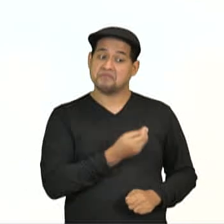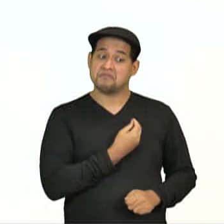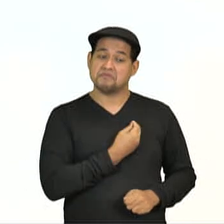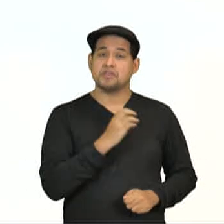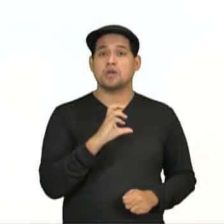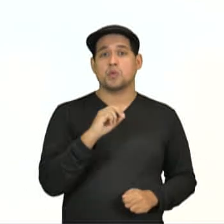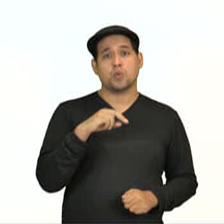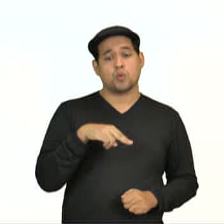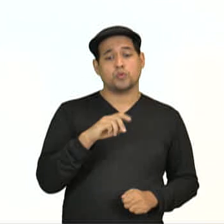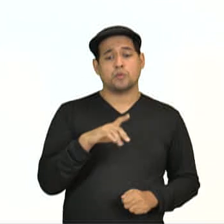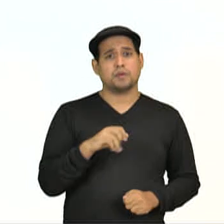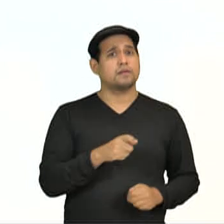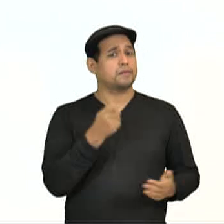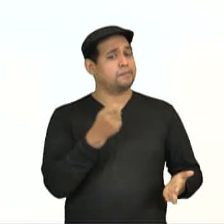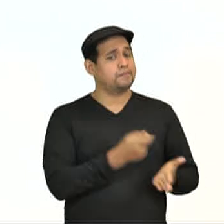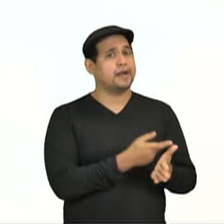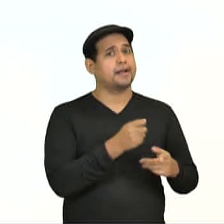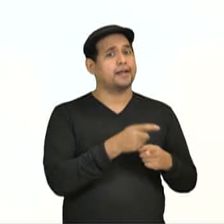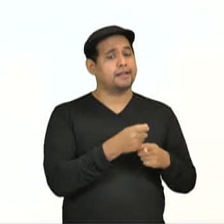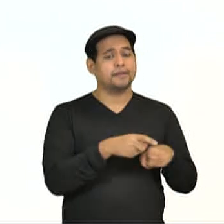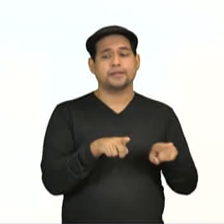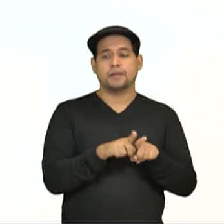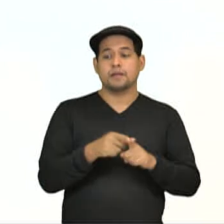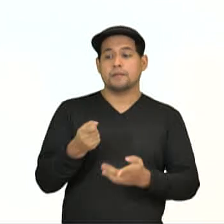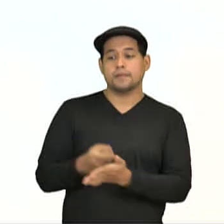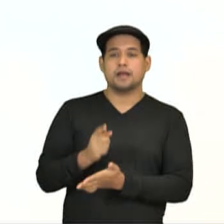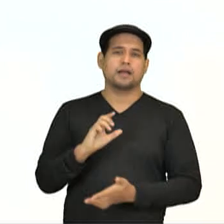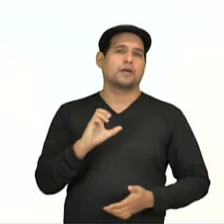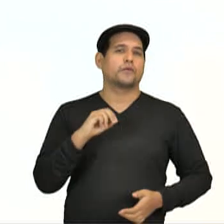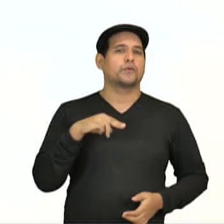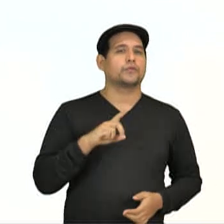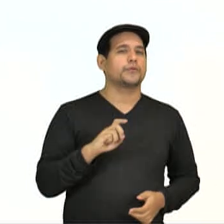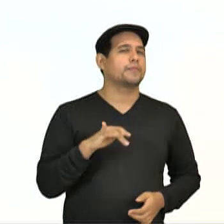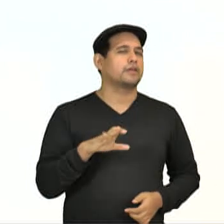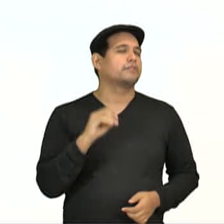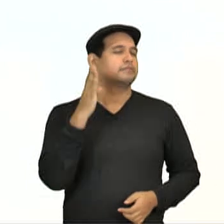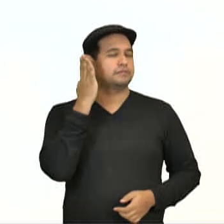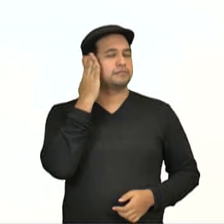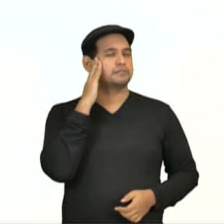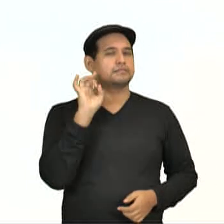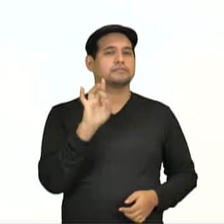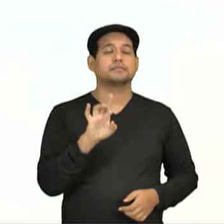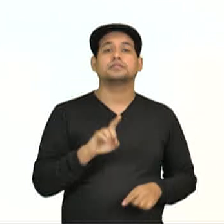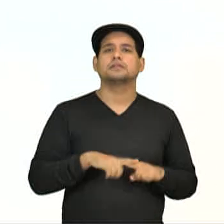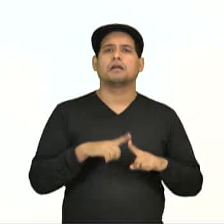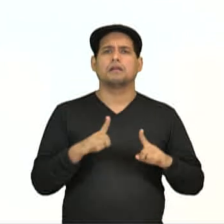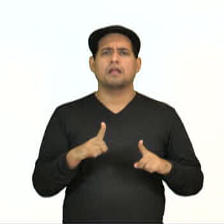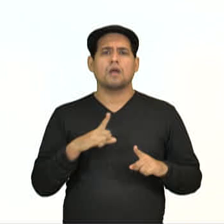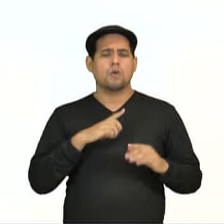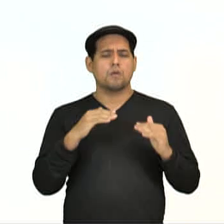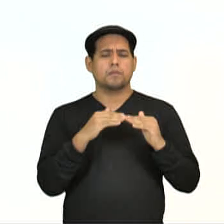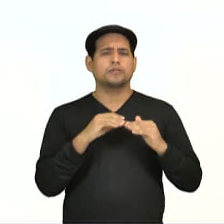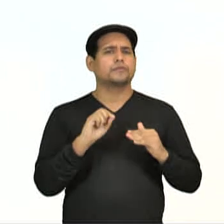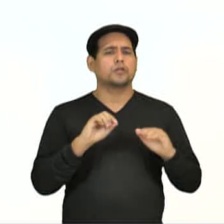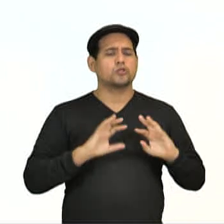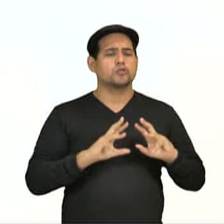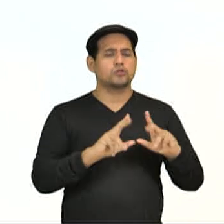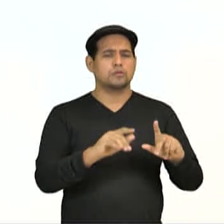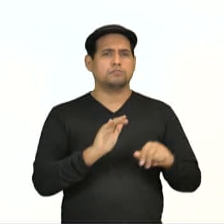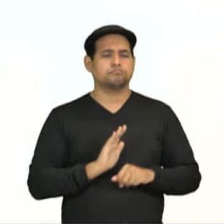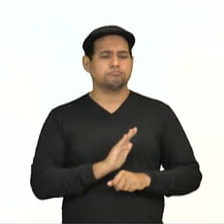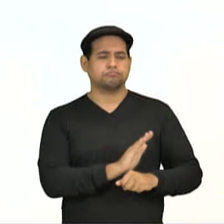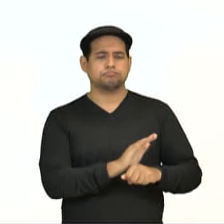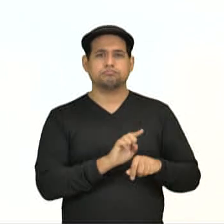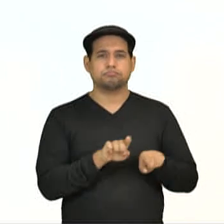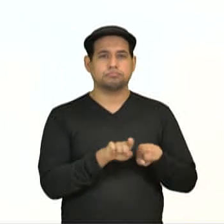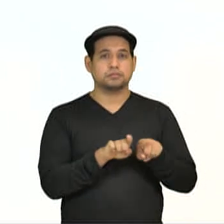você paga a sua casa e continua pagando condomínio, tá? Só para você saber. Ficou combinado que todos contribuíram com